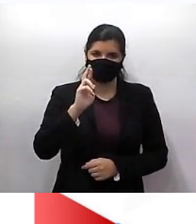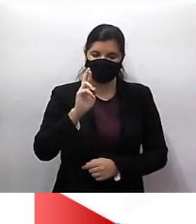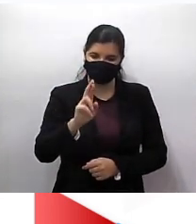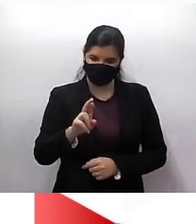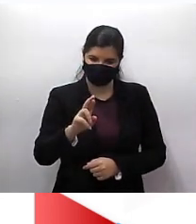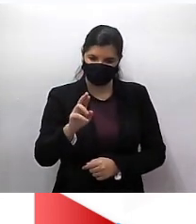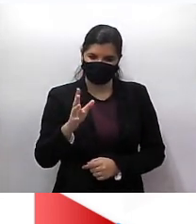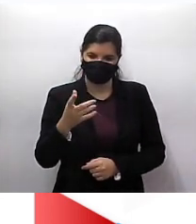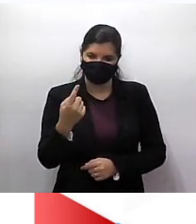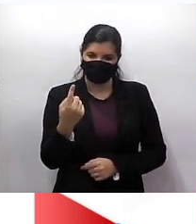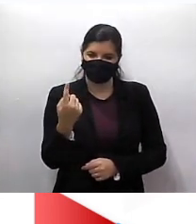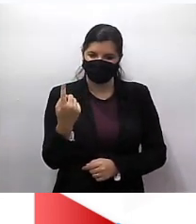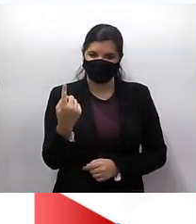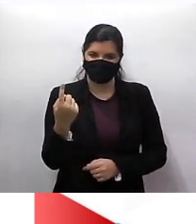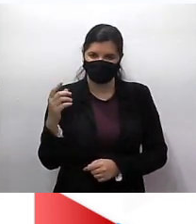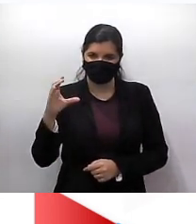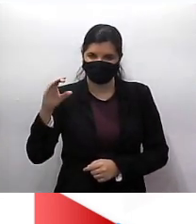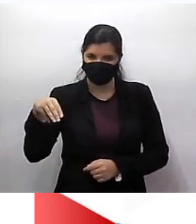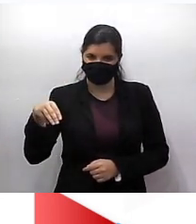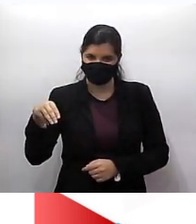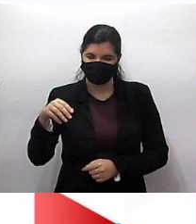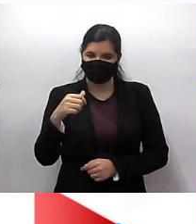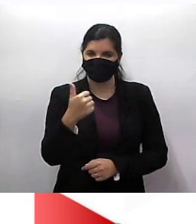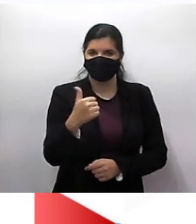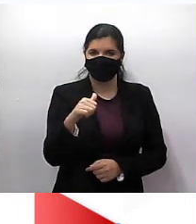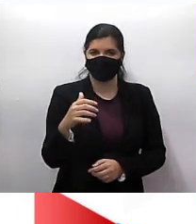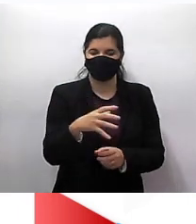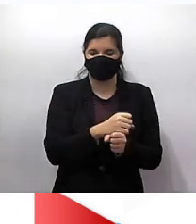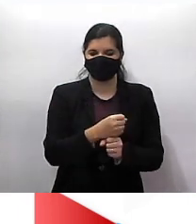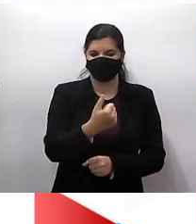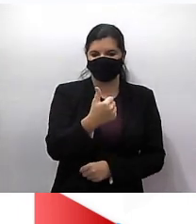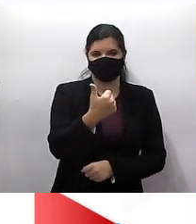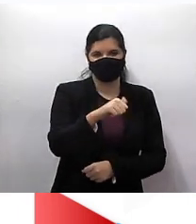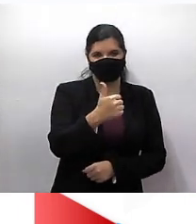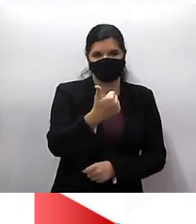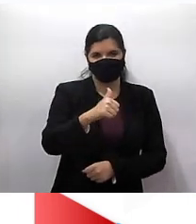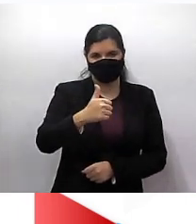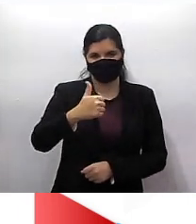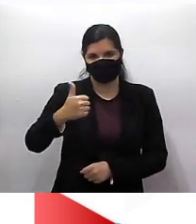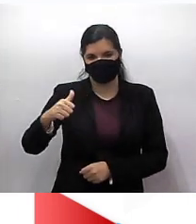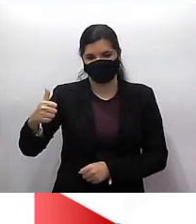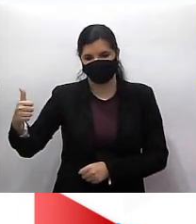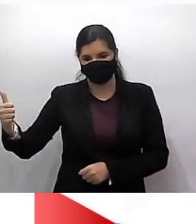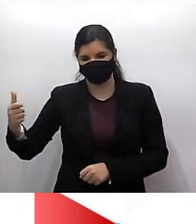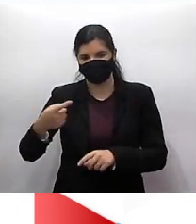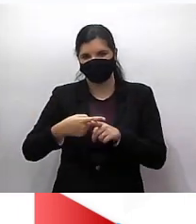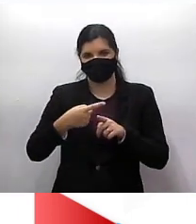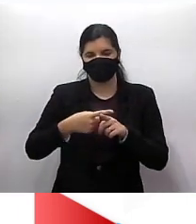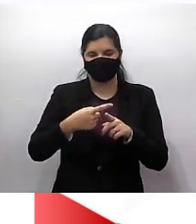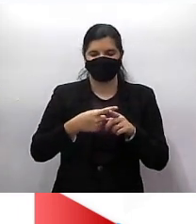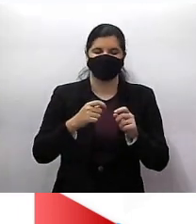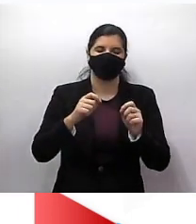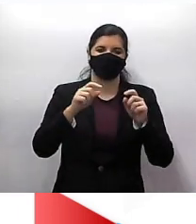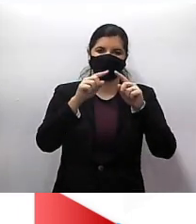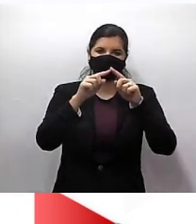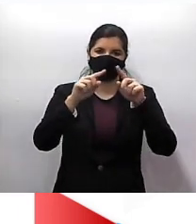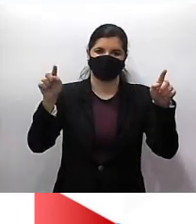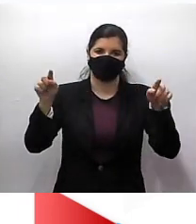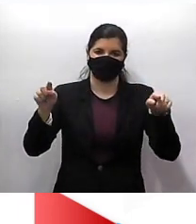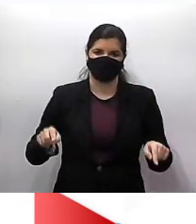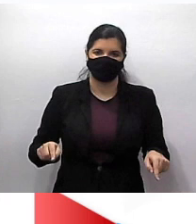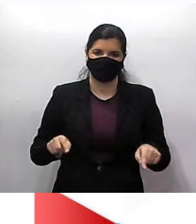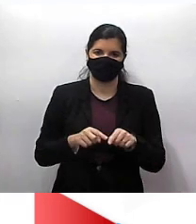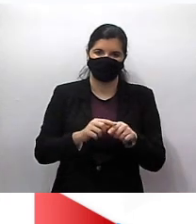centímetro, e eu tenho 11 na lateral, eu vou ter 11 4 vezes, porque o quadrado tem 4 lados. Olha o próprio